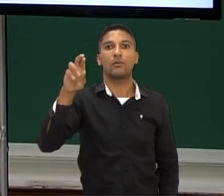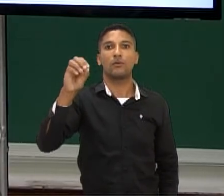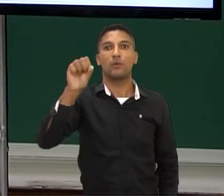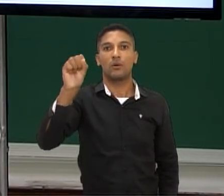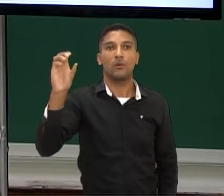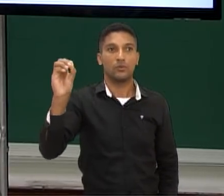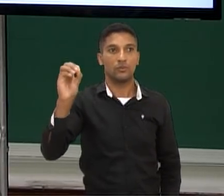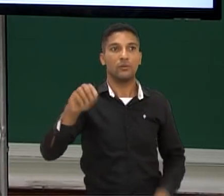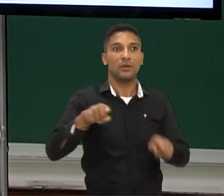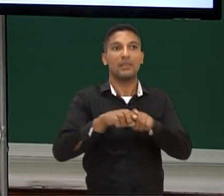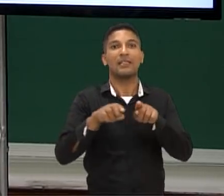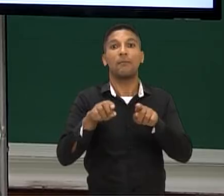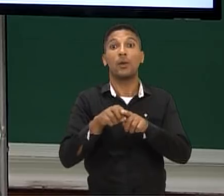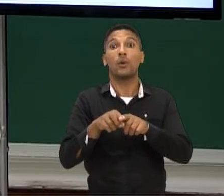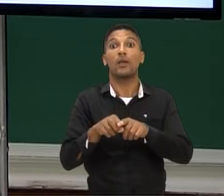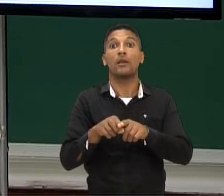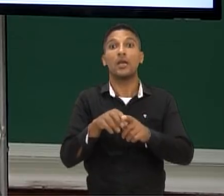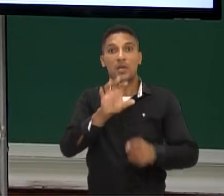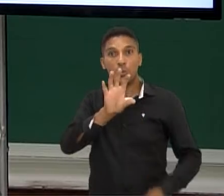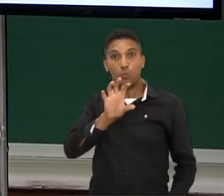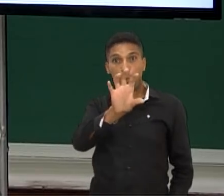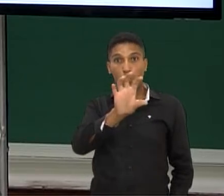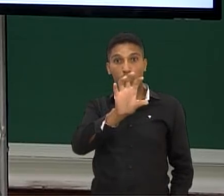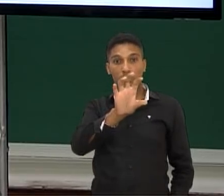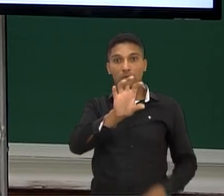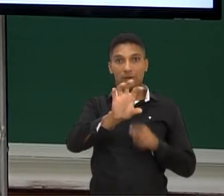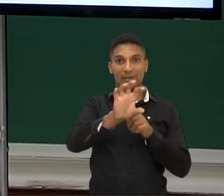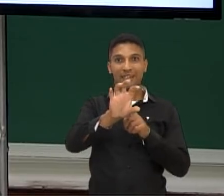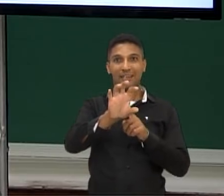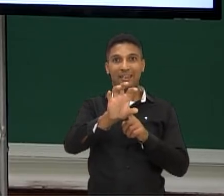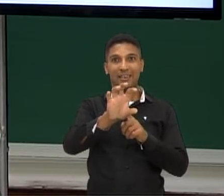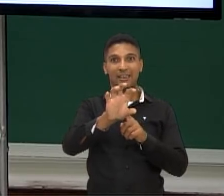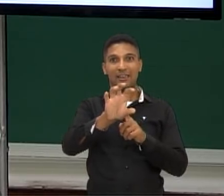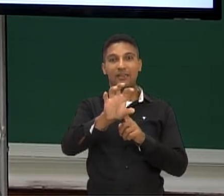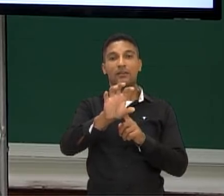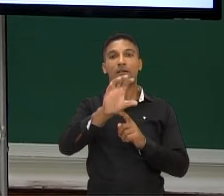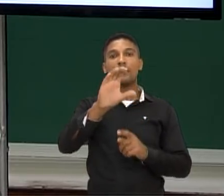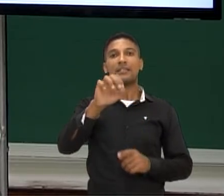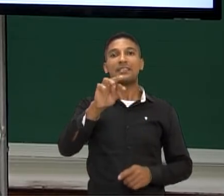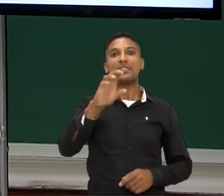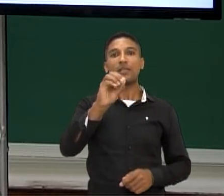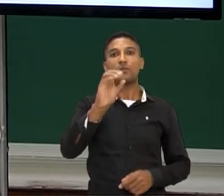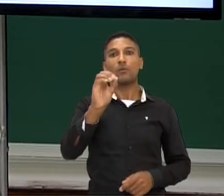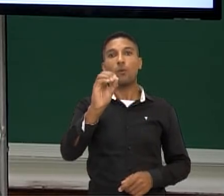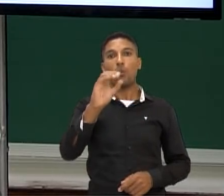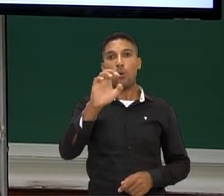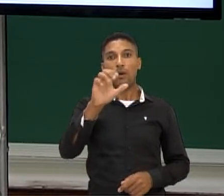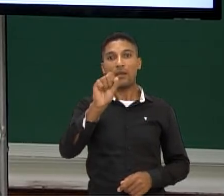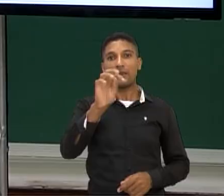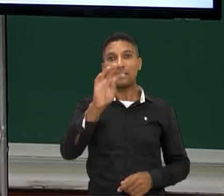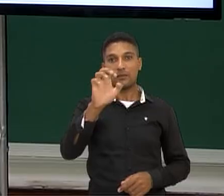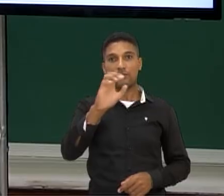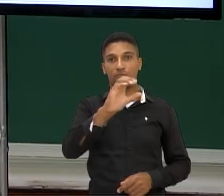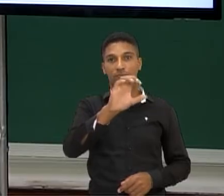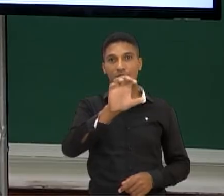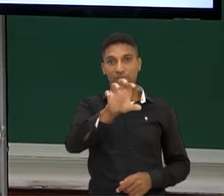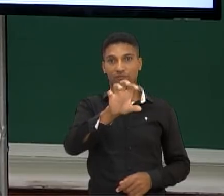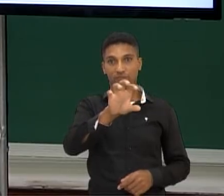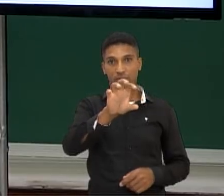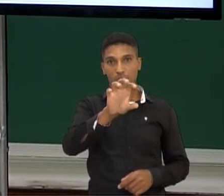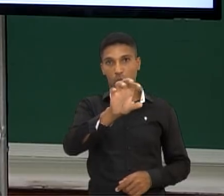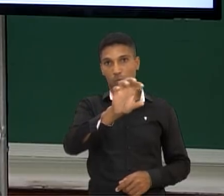e a região aqui de Brasília, que também fica no centro-oeste. Então, vejam,